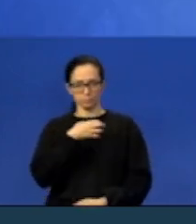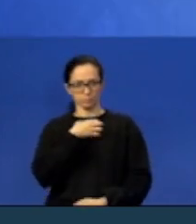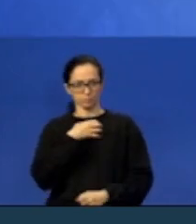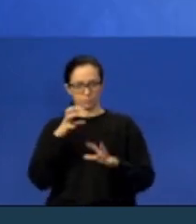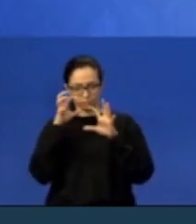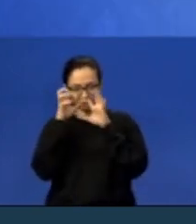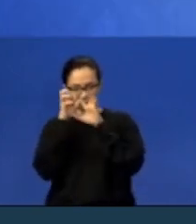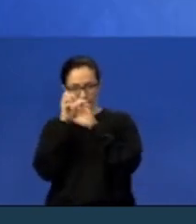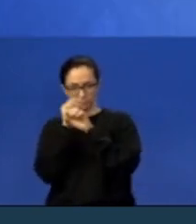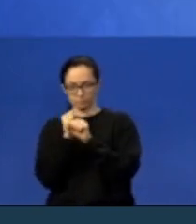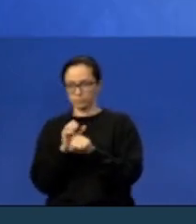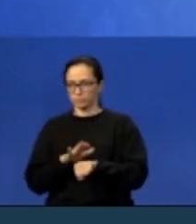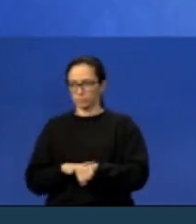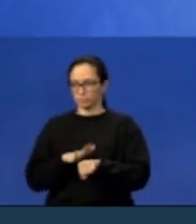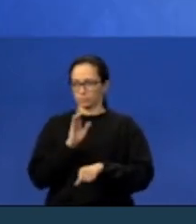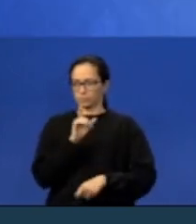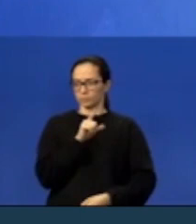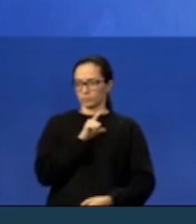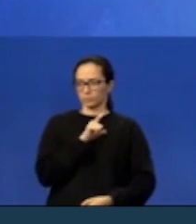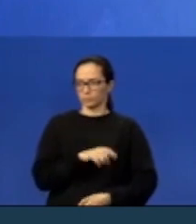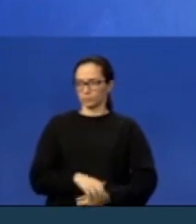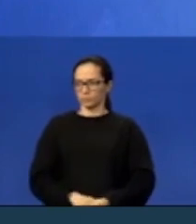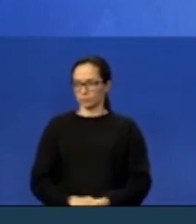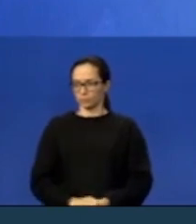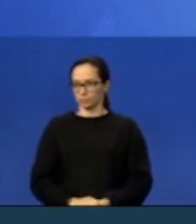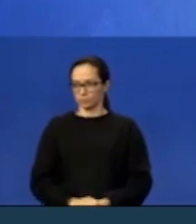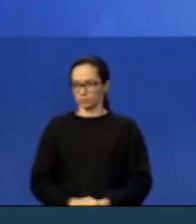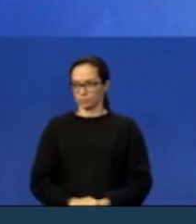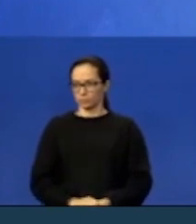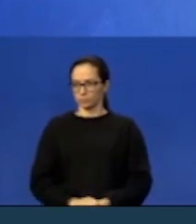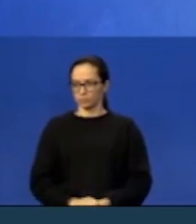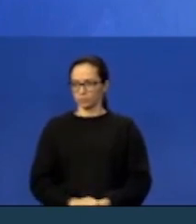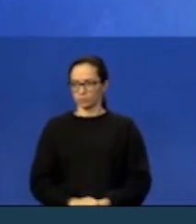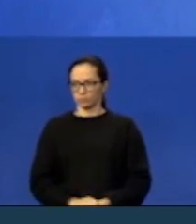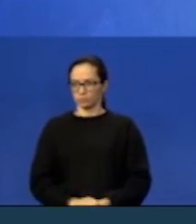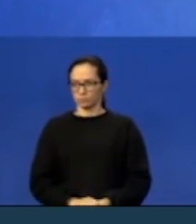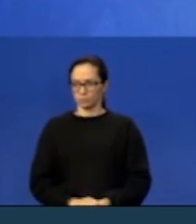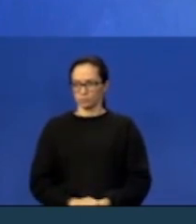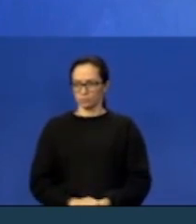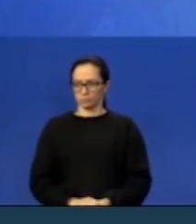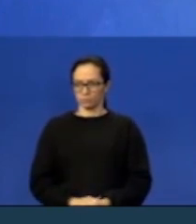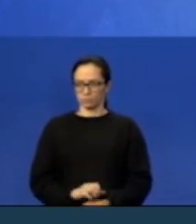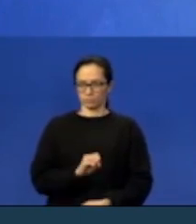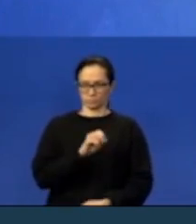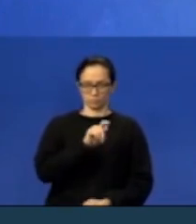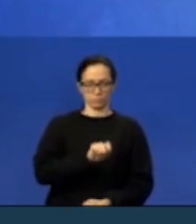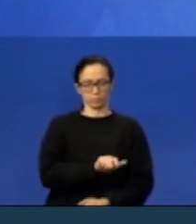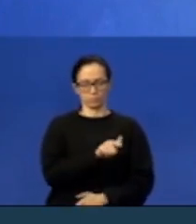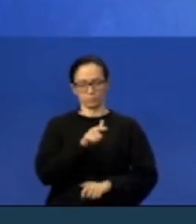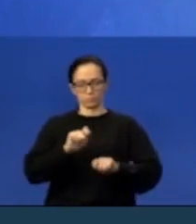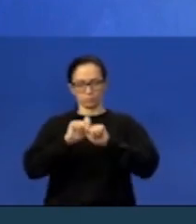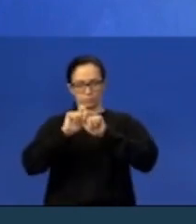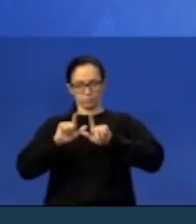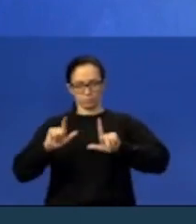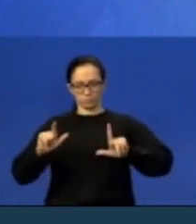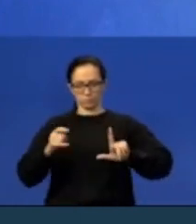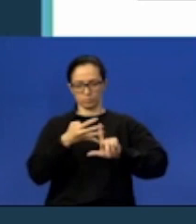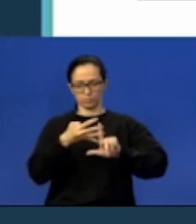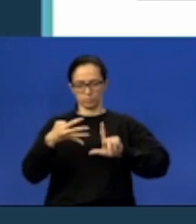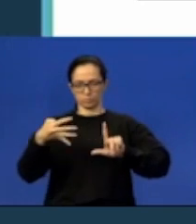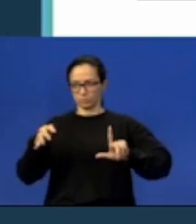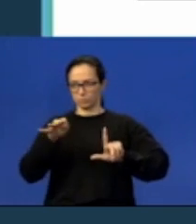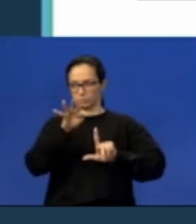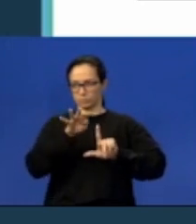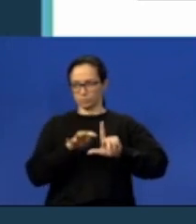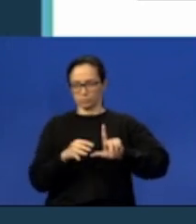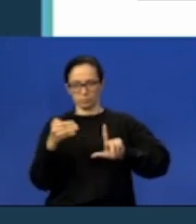mais escura, como a preta. Nós vamos passar para um quadro, e nesse quadro a gente vai observar em relação